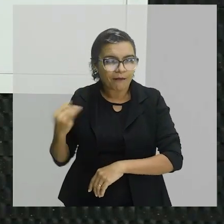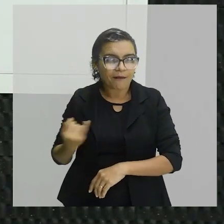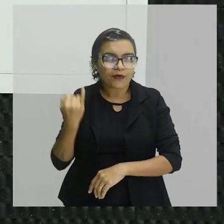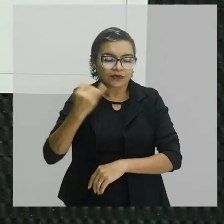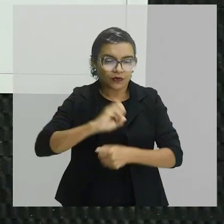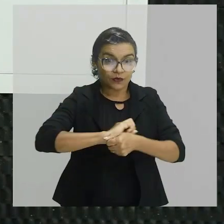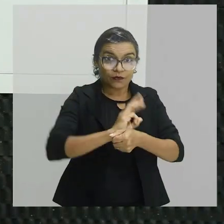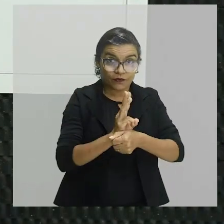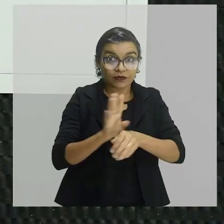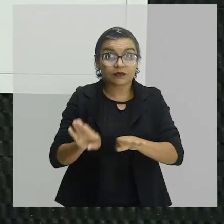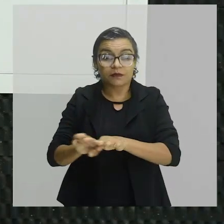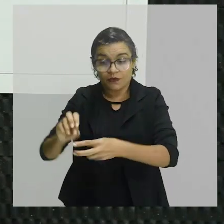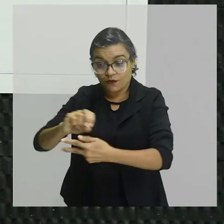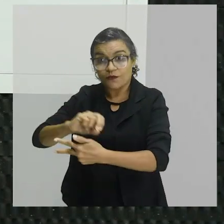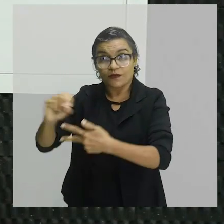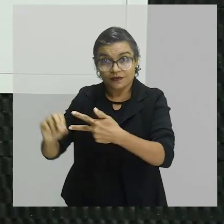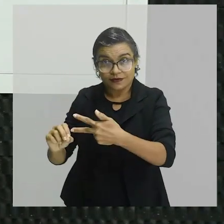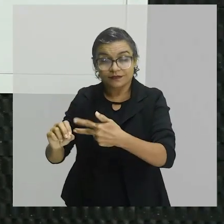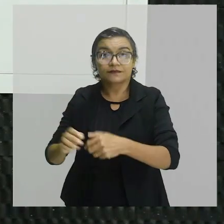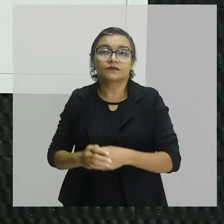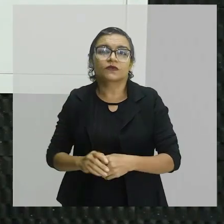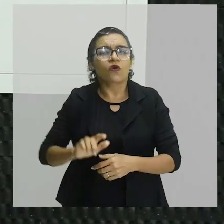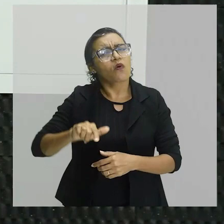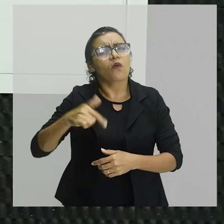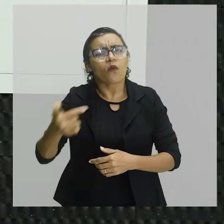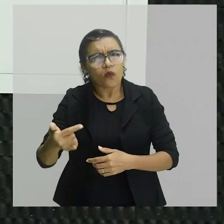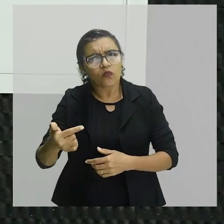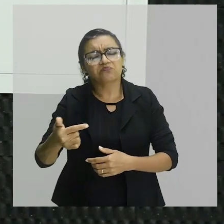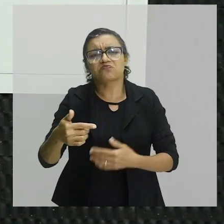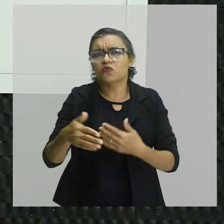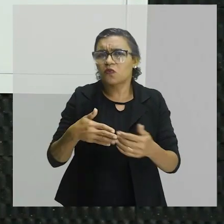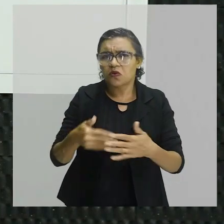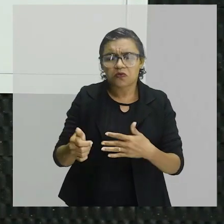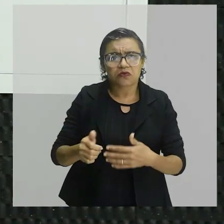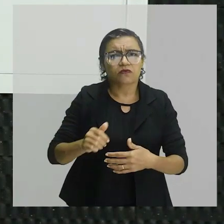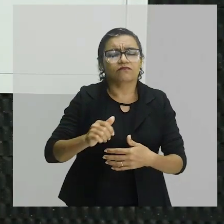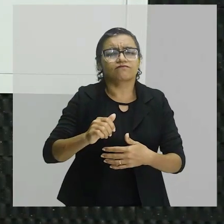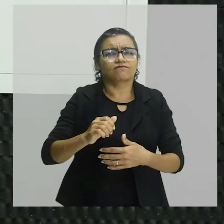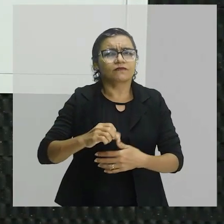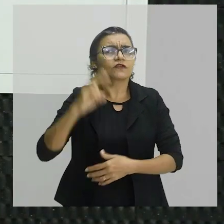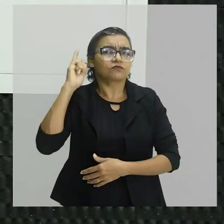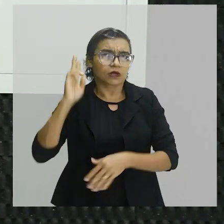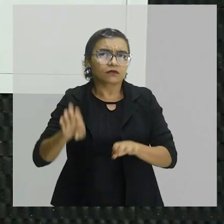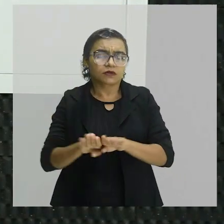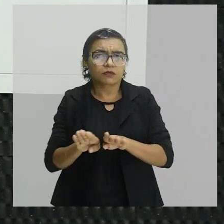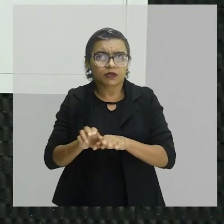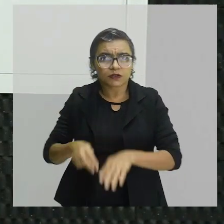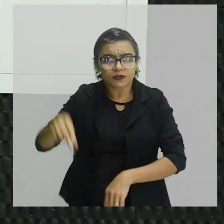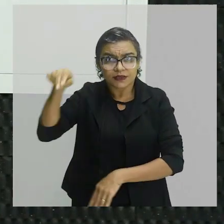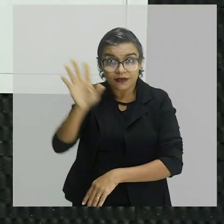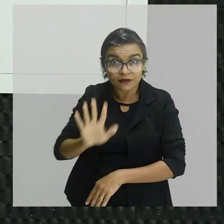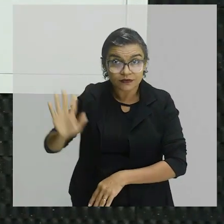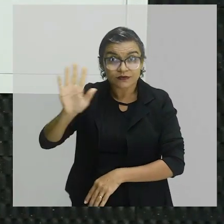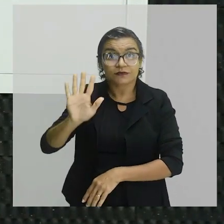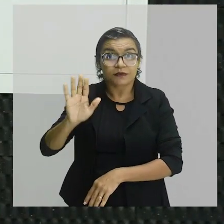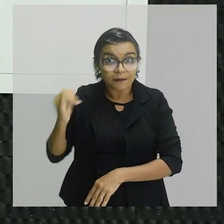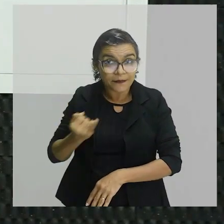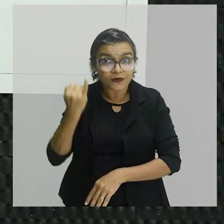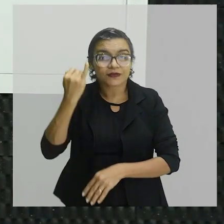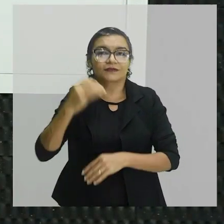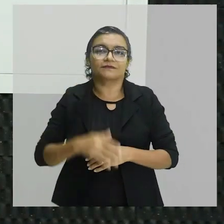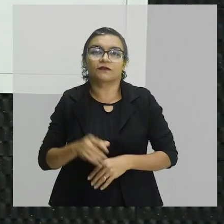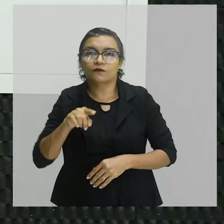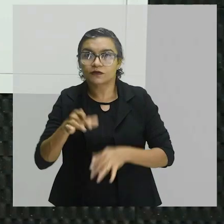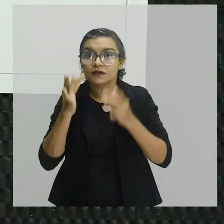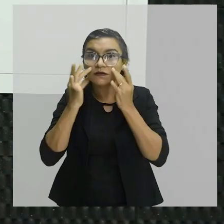da UEMA e do Enem, tá certo? Ou qualquer também outro vestibular, né, a nível nacional, tá ok? Então fica ligadinho aí na